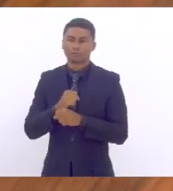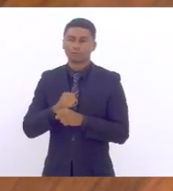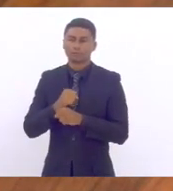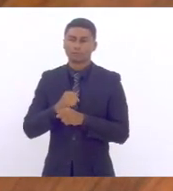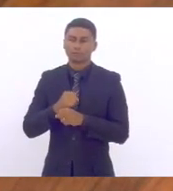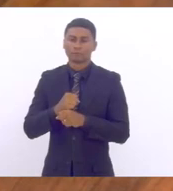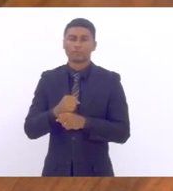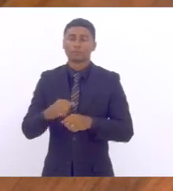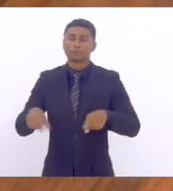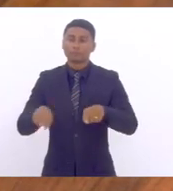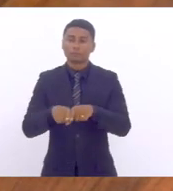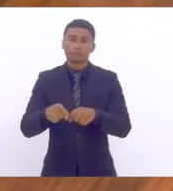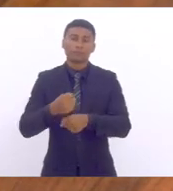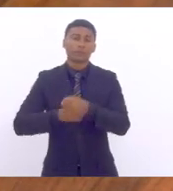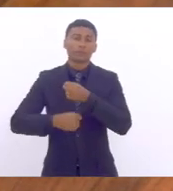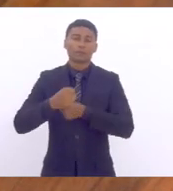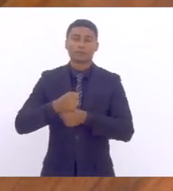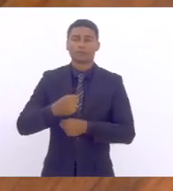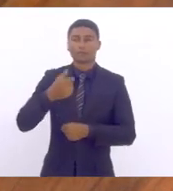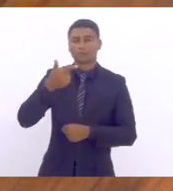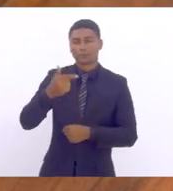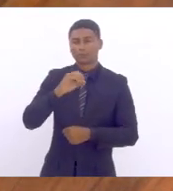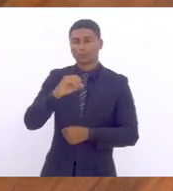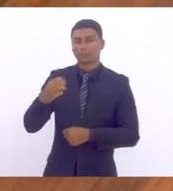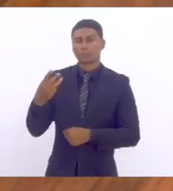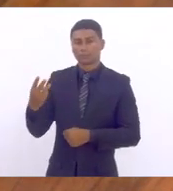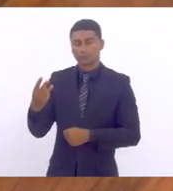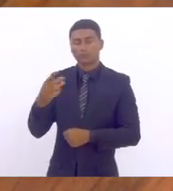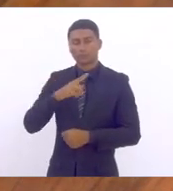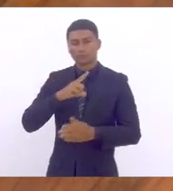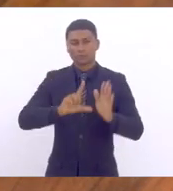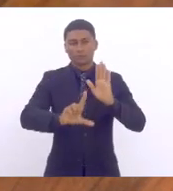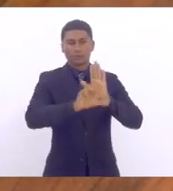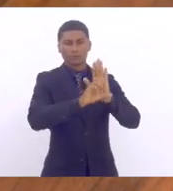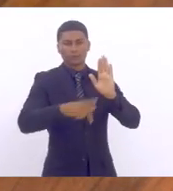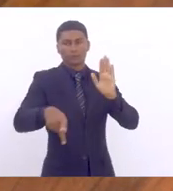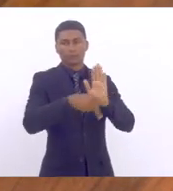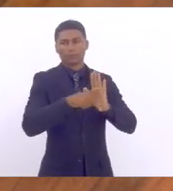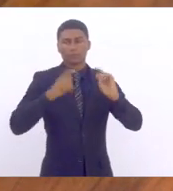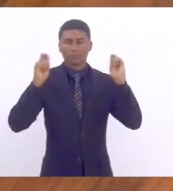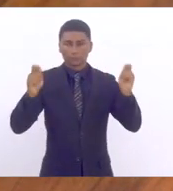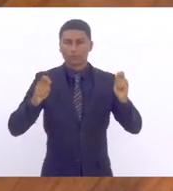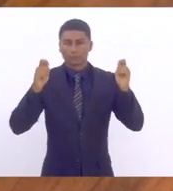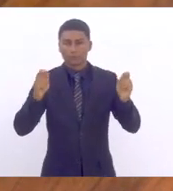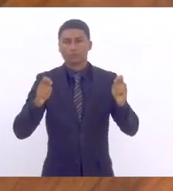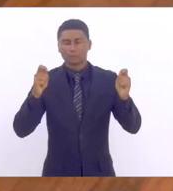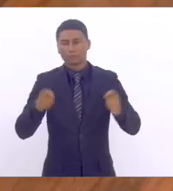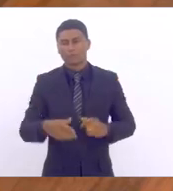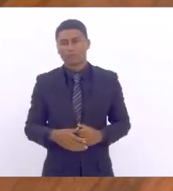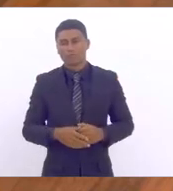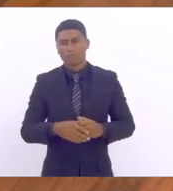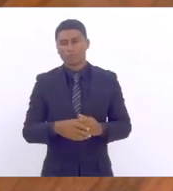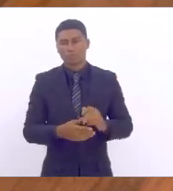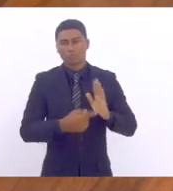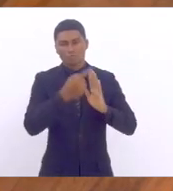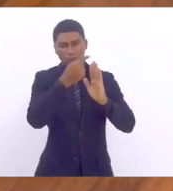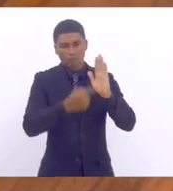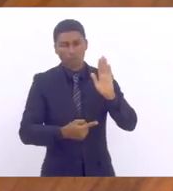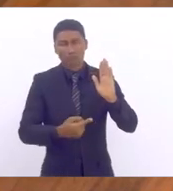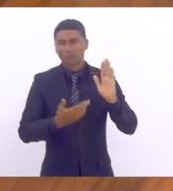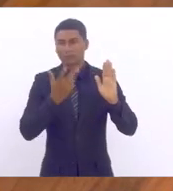desde 2003, quando foi aprovado o Estatuto Torcedor, que se considerava a letra